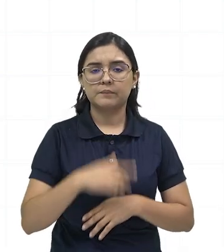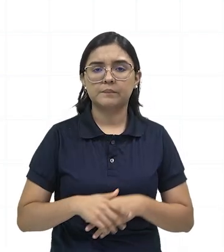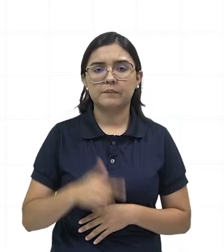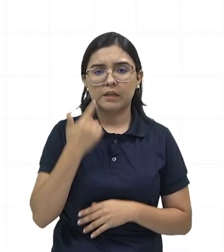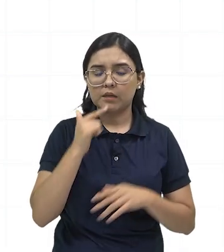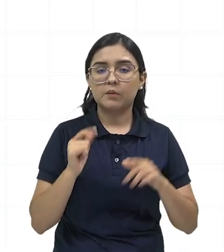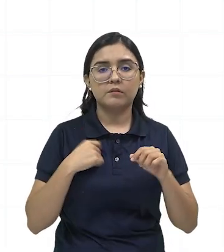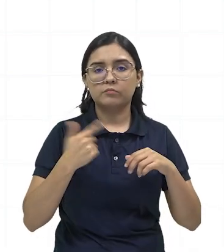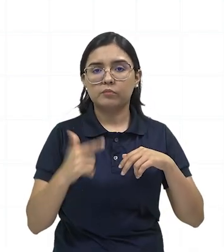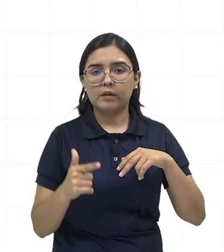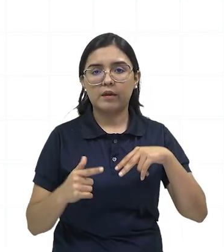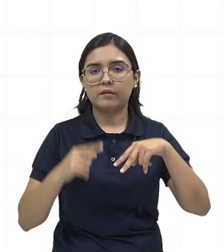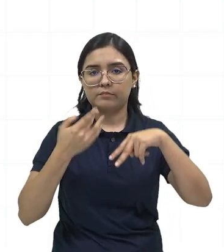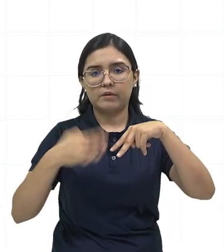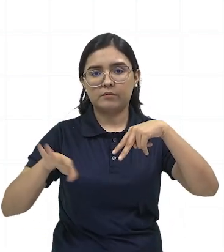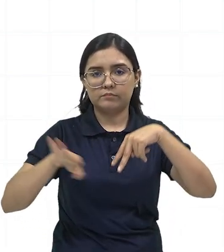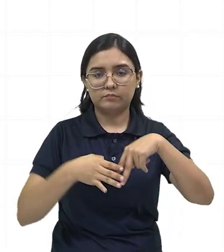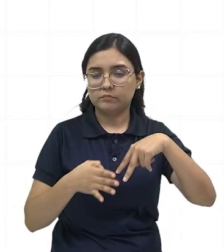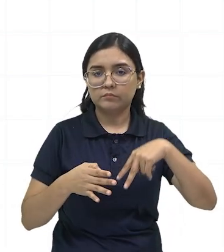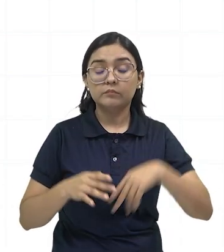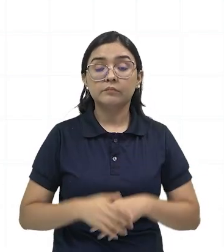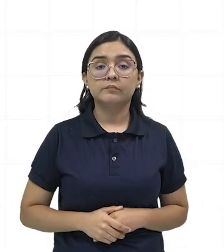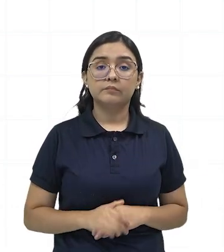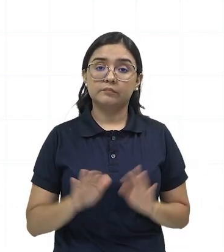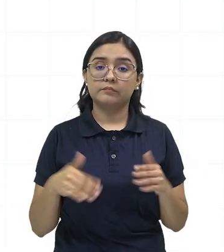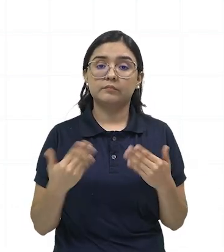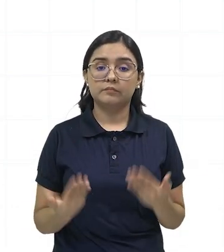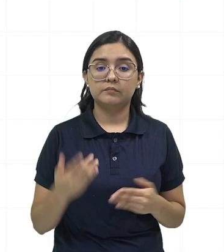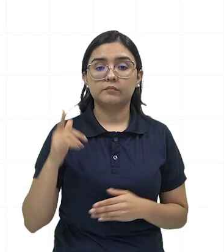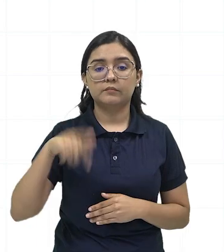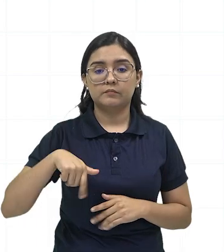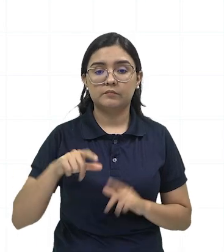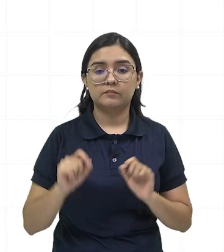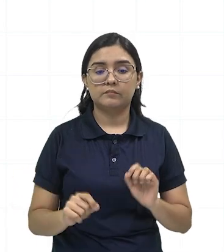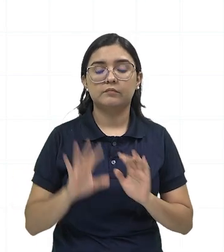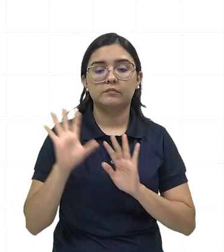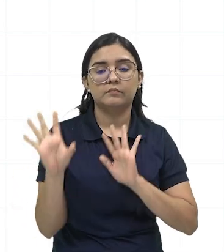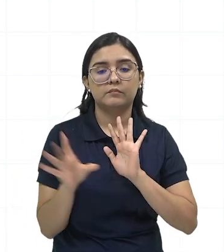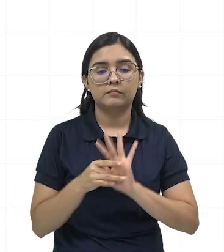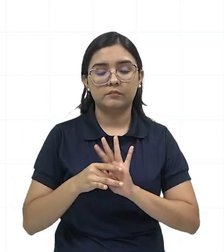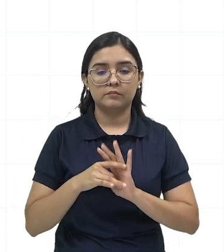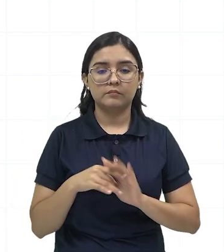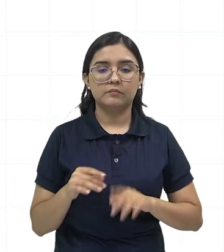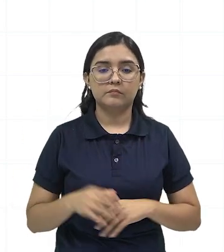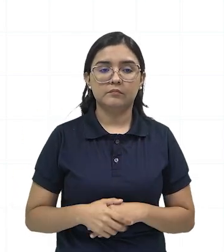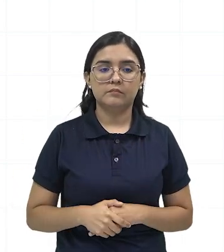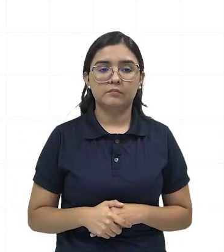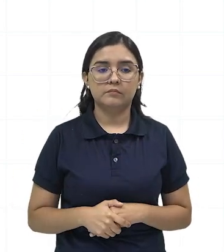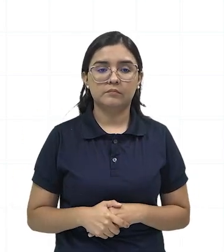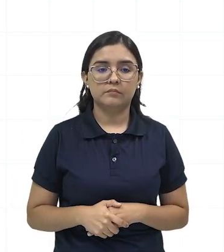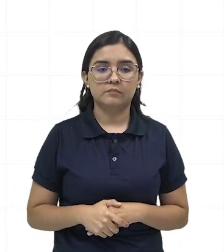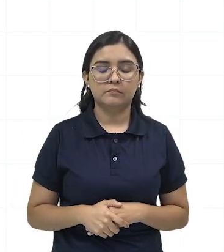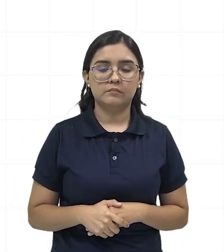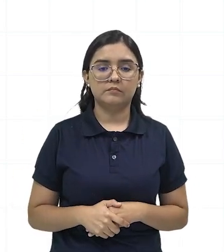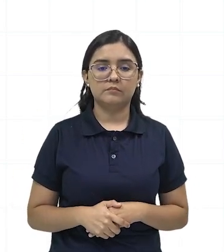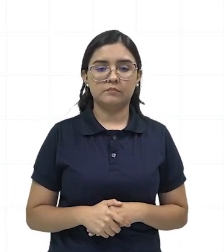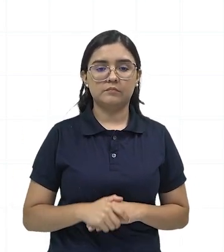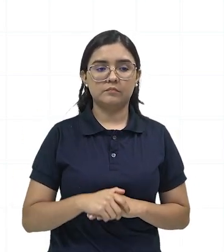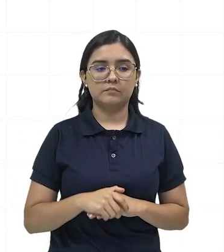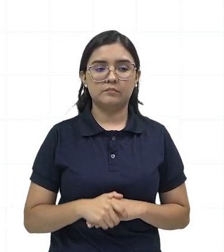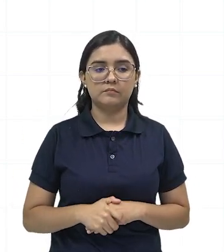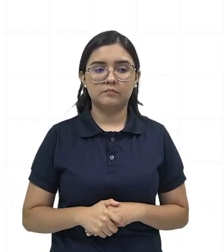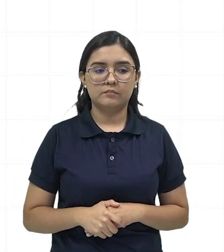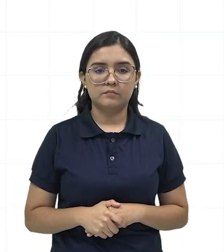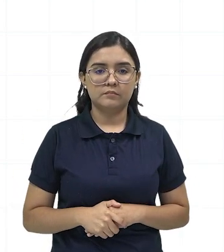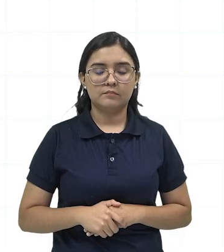lamber? Não. Então, nesse momento está acontecendo a prosopopeia. Está dando uma característica